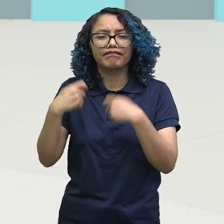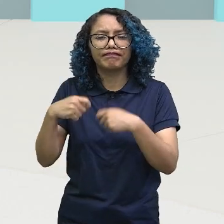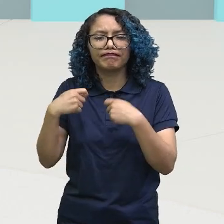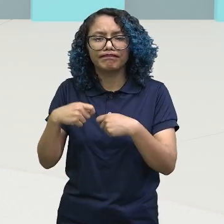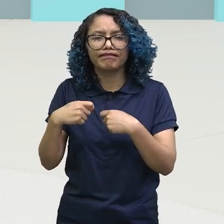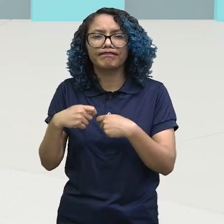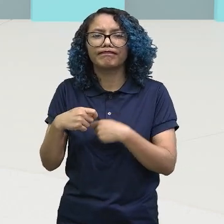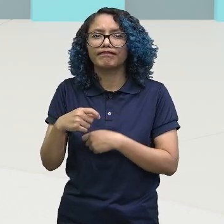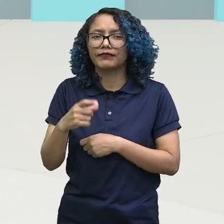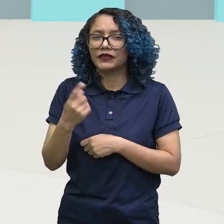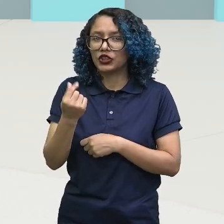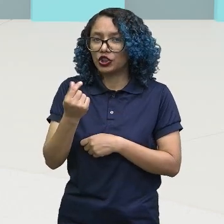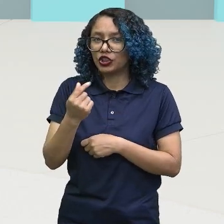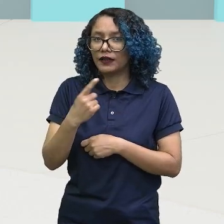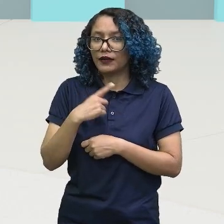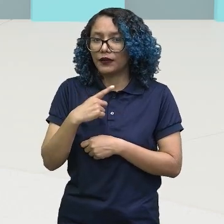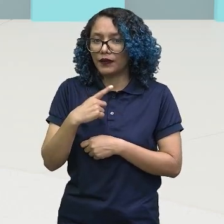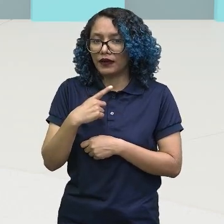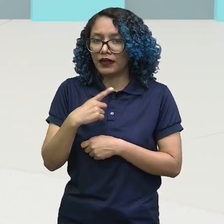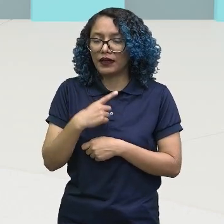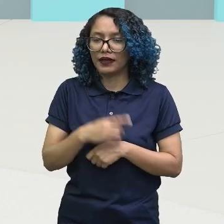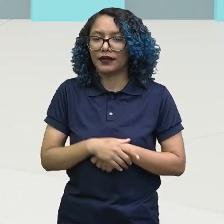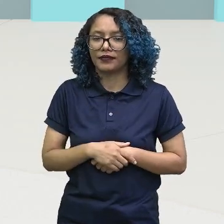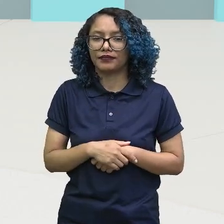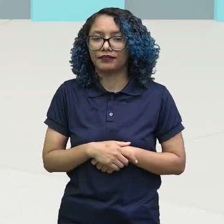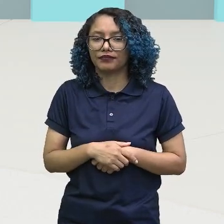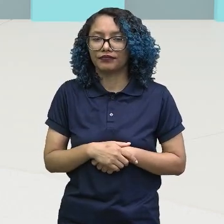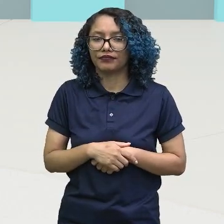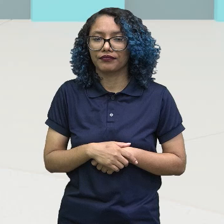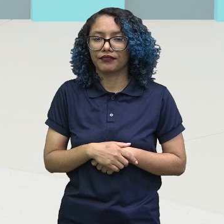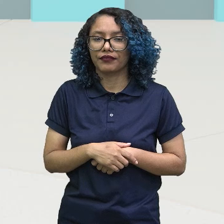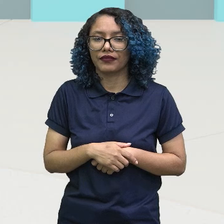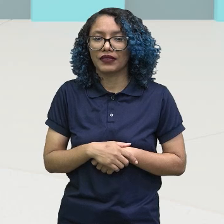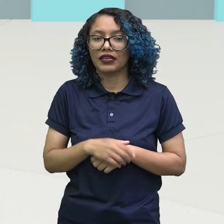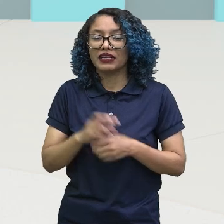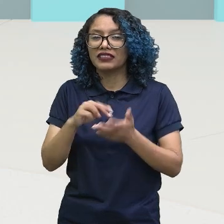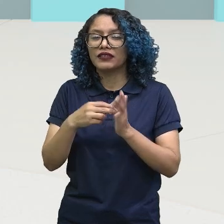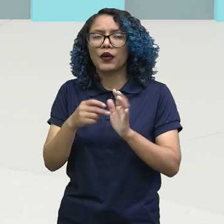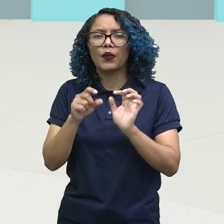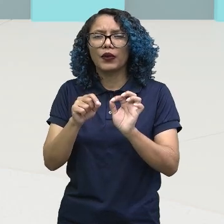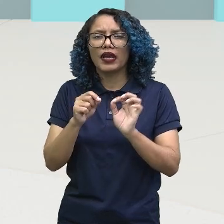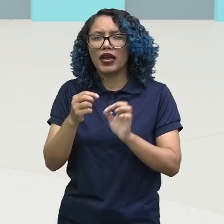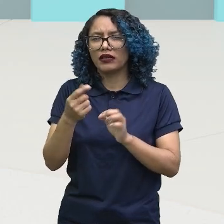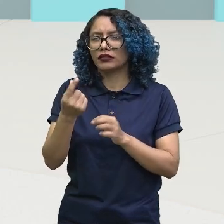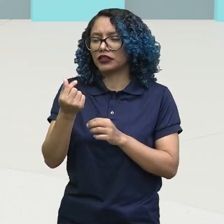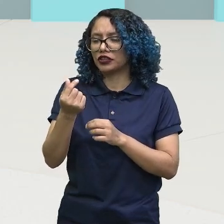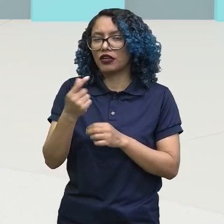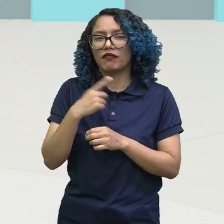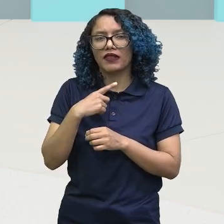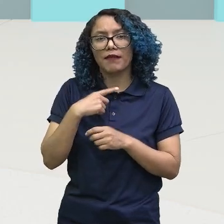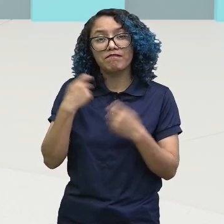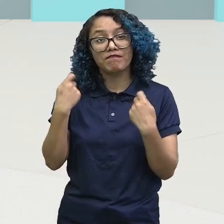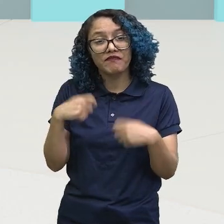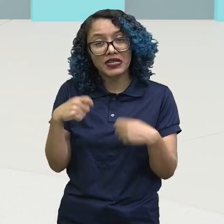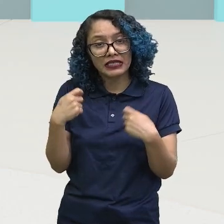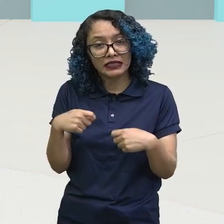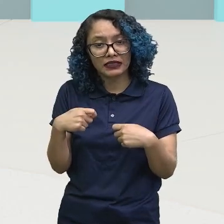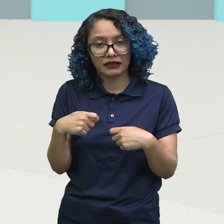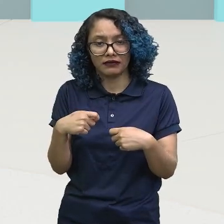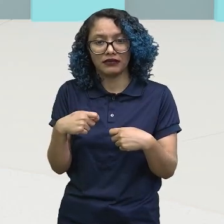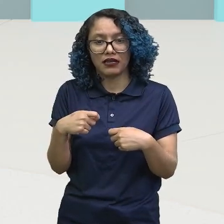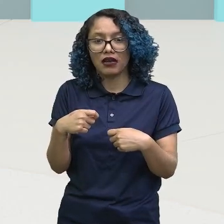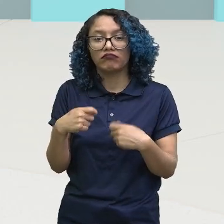né? Ter dinheiro seria dizer que tenhamos dinheiro é necessário, ok? O dinheiro